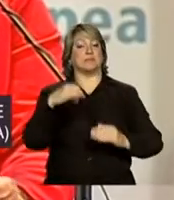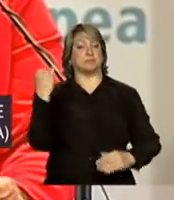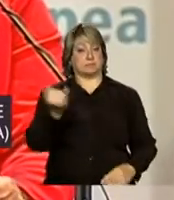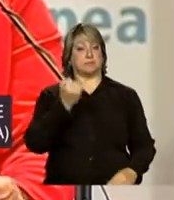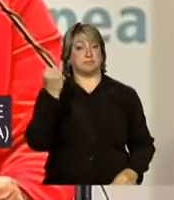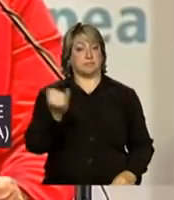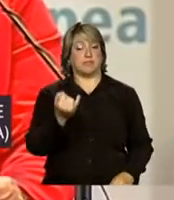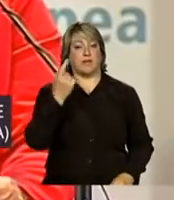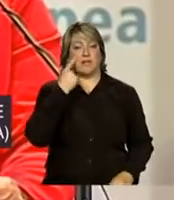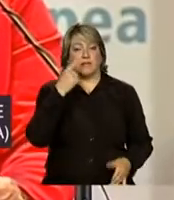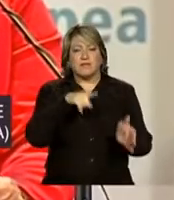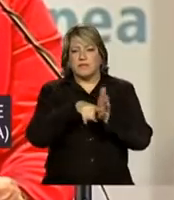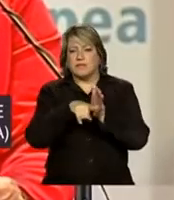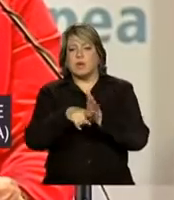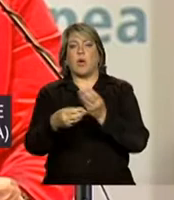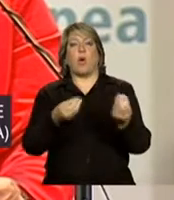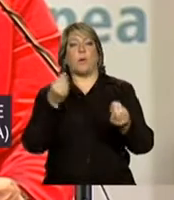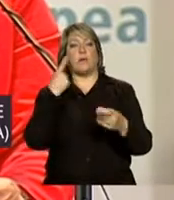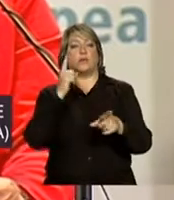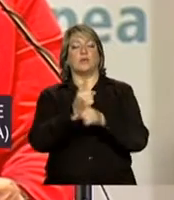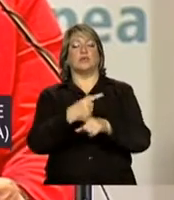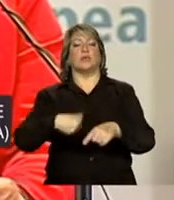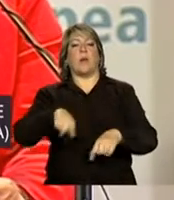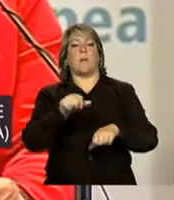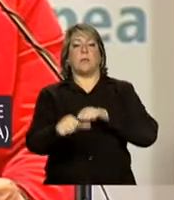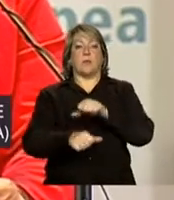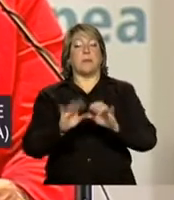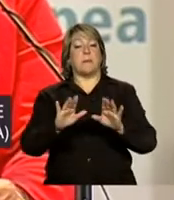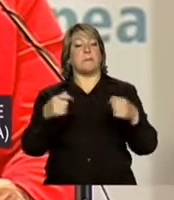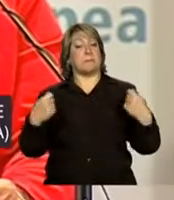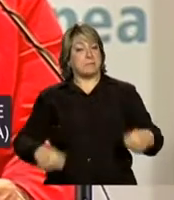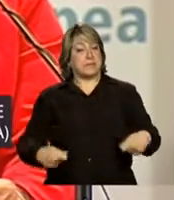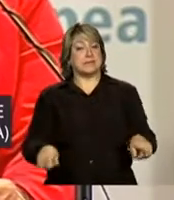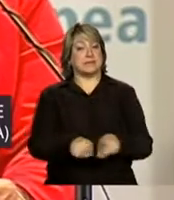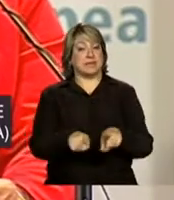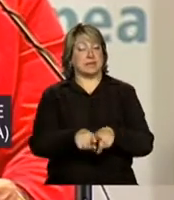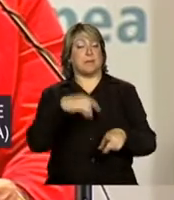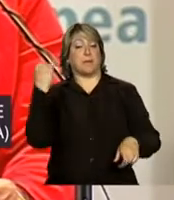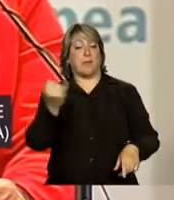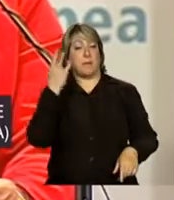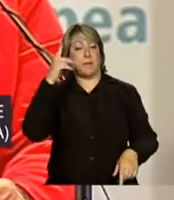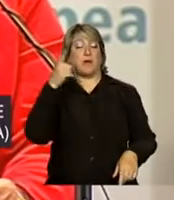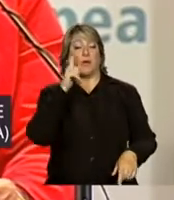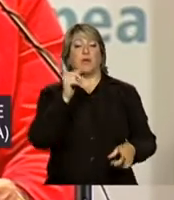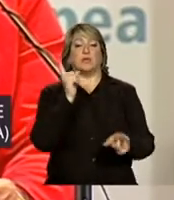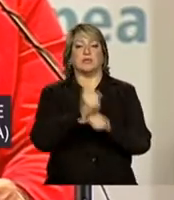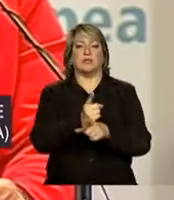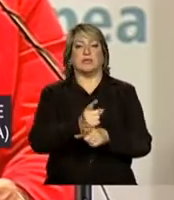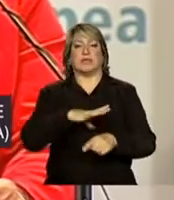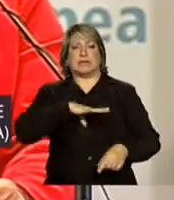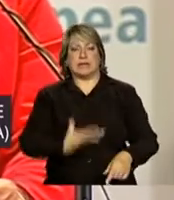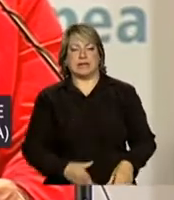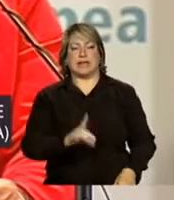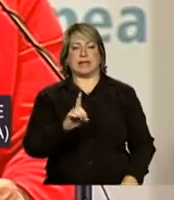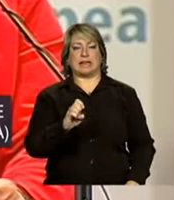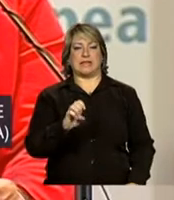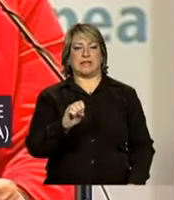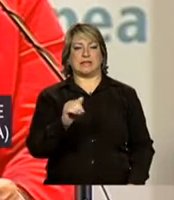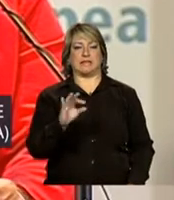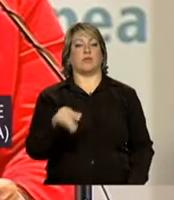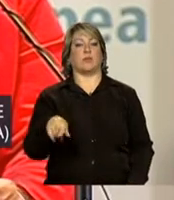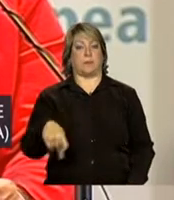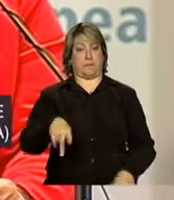para analisar as nossas mudanças, mas devem ser também importantes para detectar os desafios que um país